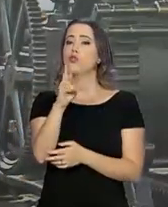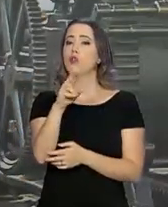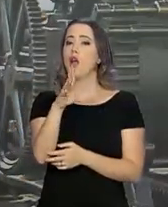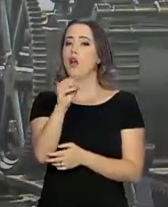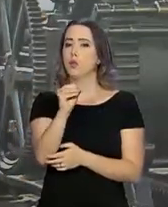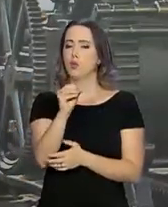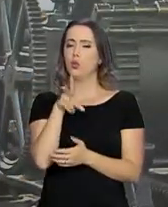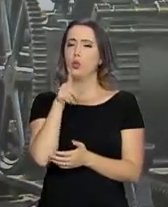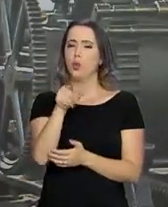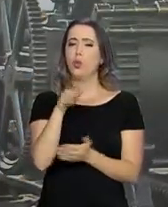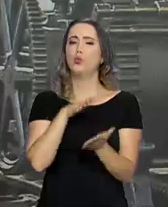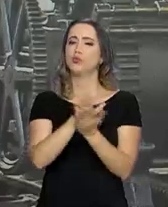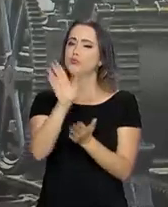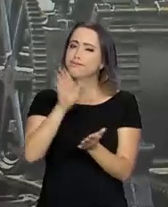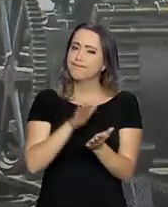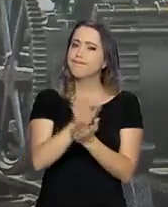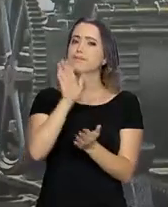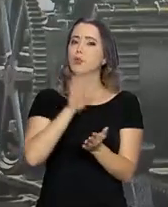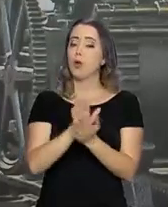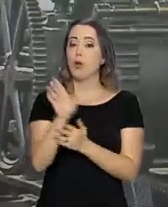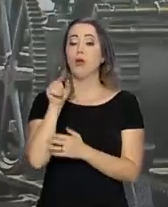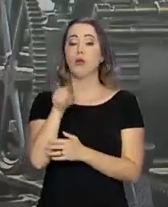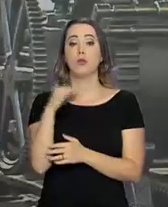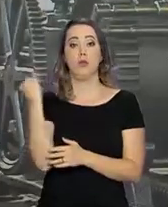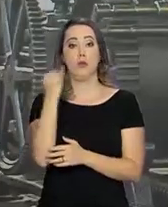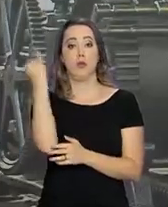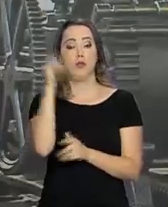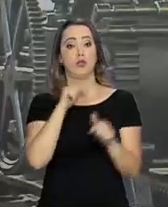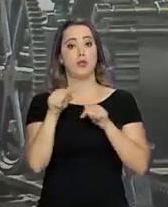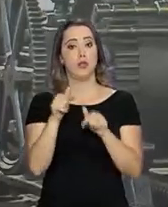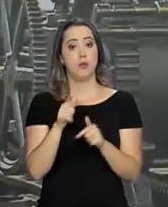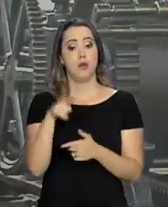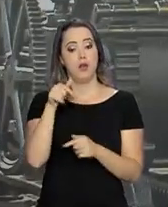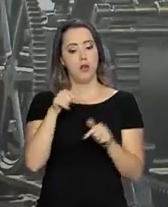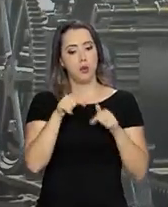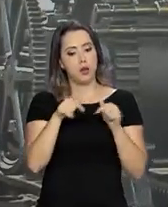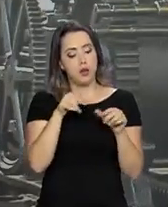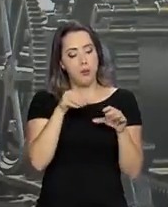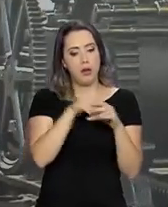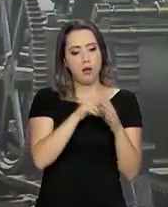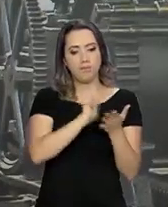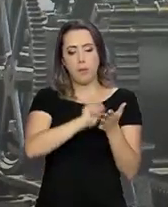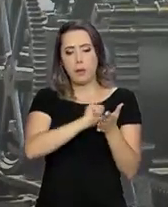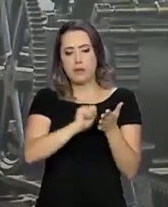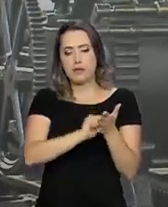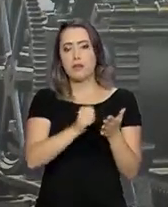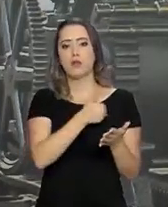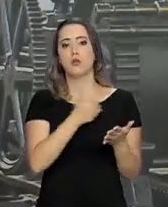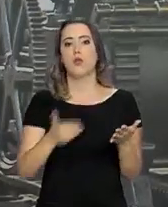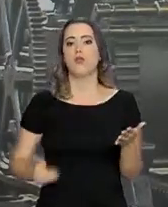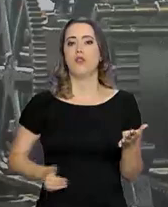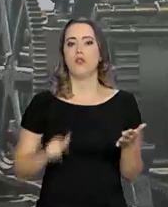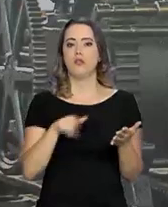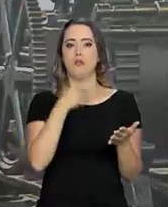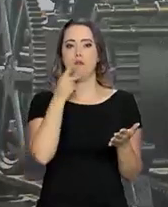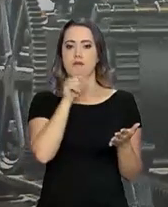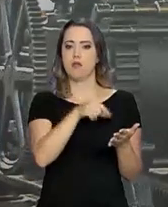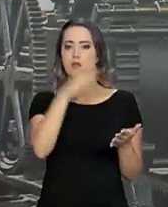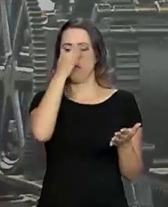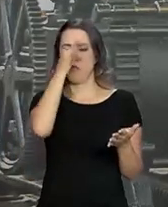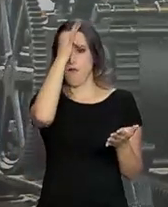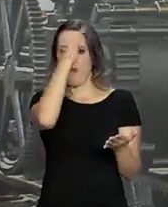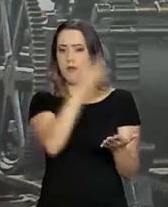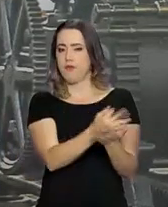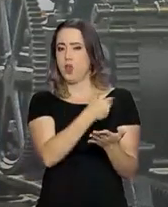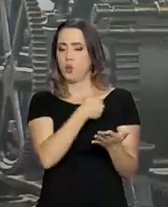nobre. A publicação de um ato em suas páginas, ela ratifica aquele ato como um ato com fé